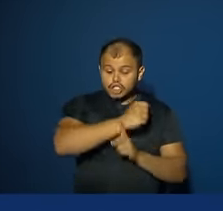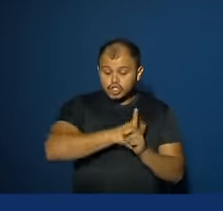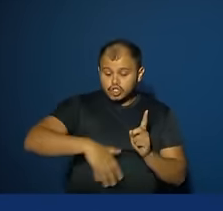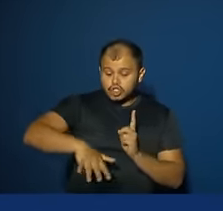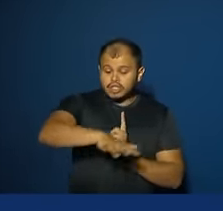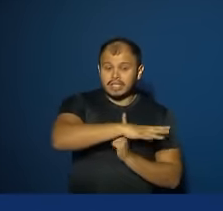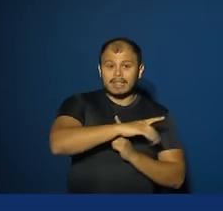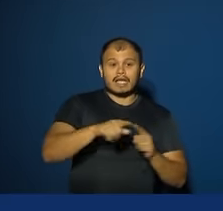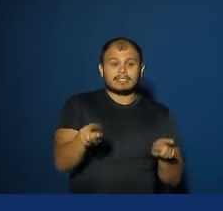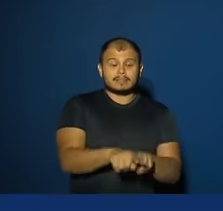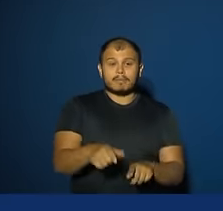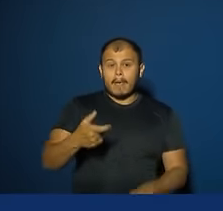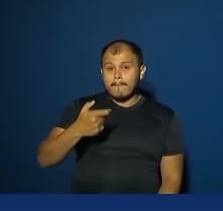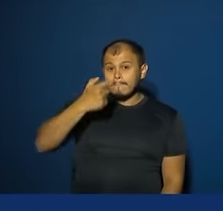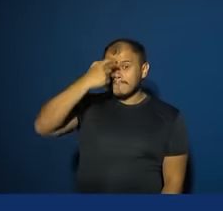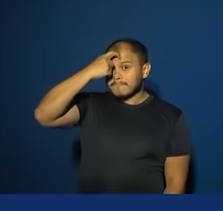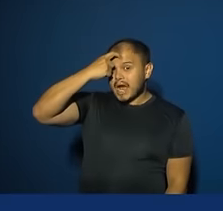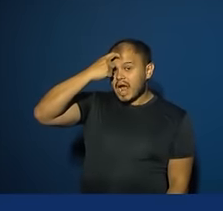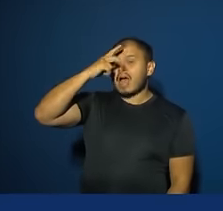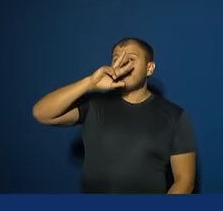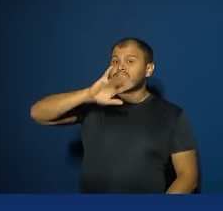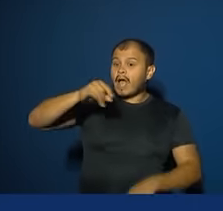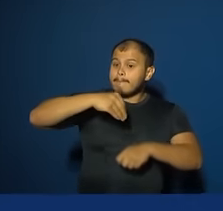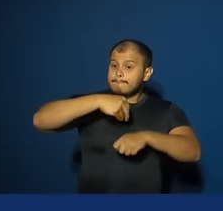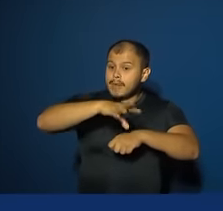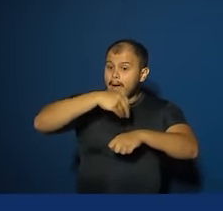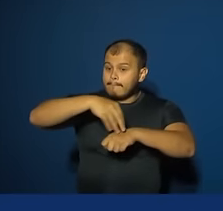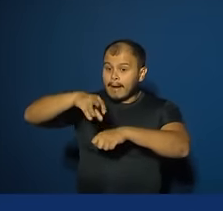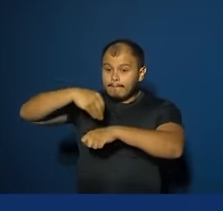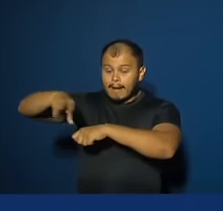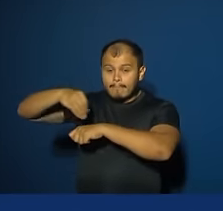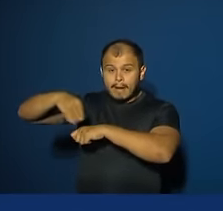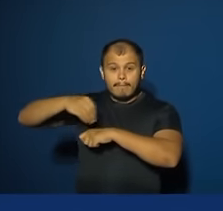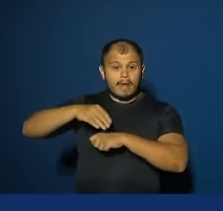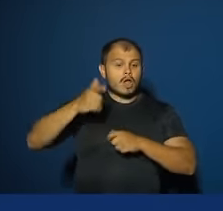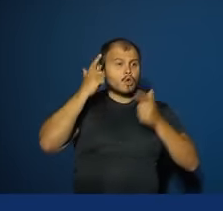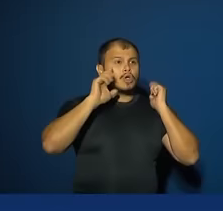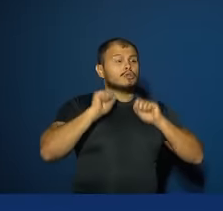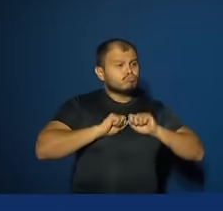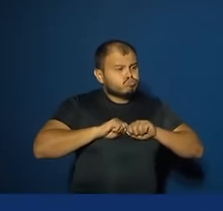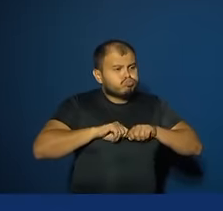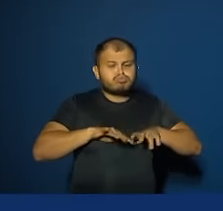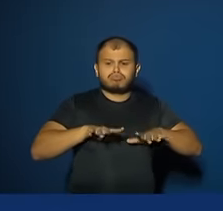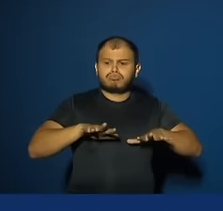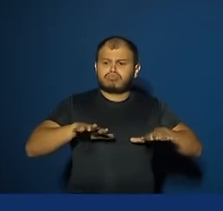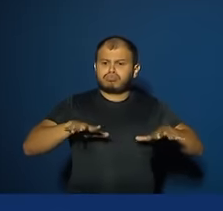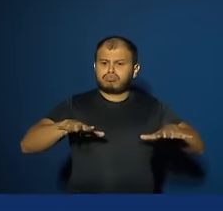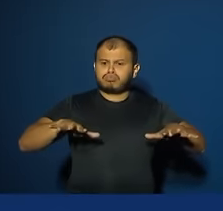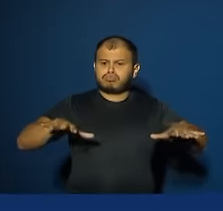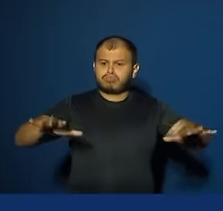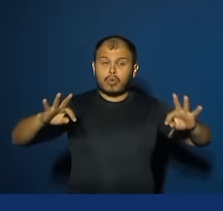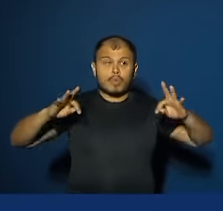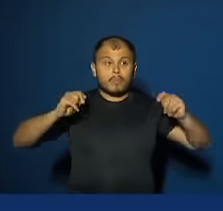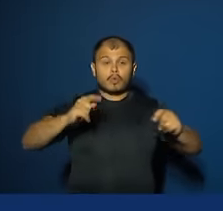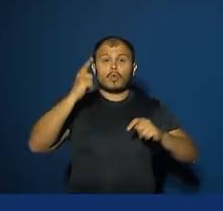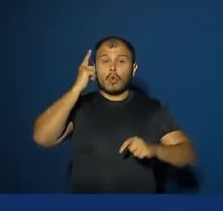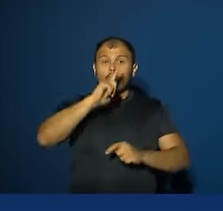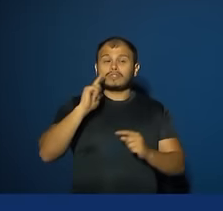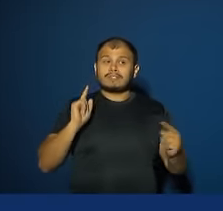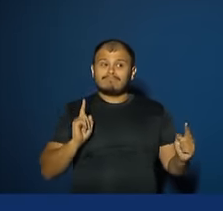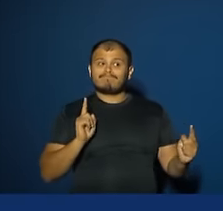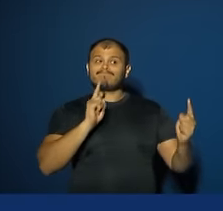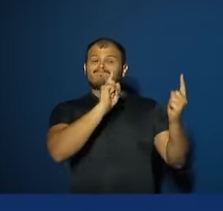nos conscientizarmos e passarmos isso transpir armos isso transbordar isso paraa classe política de que por